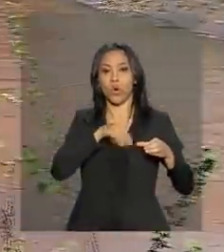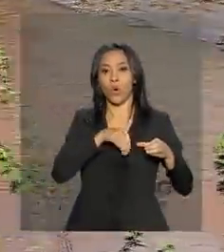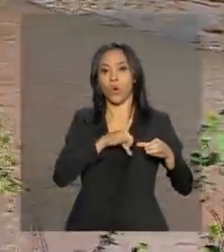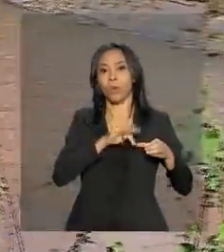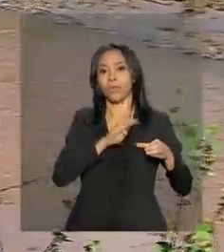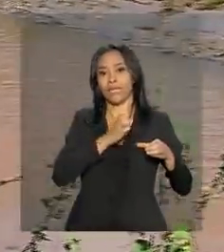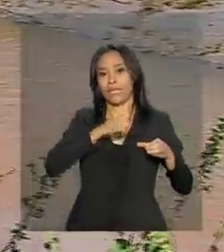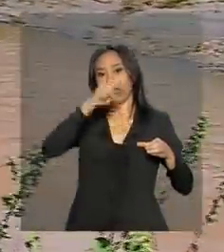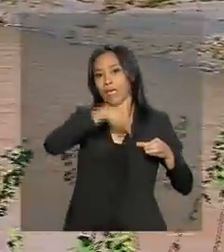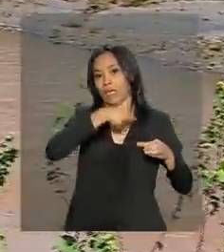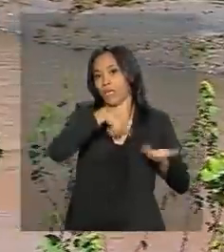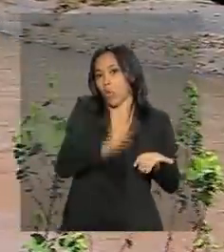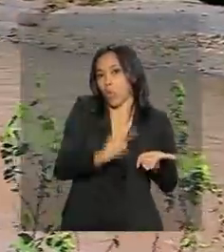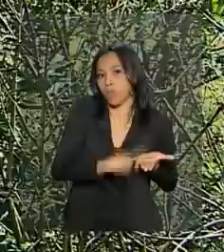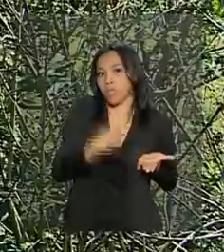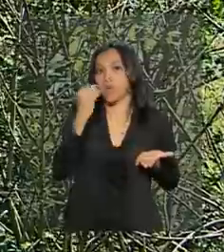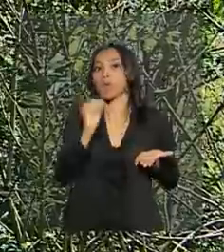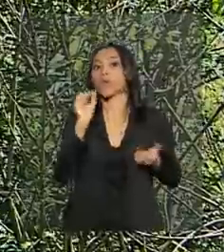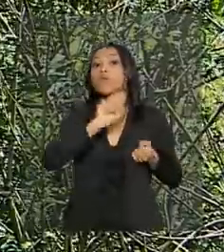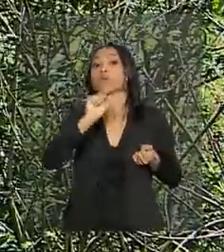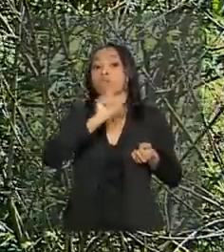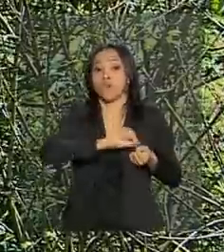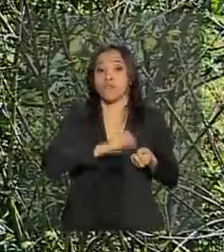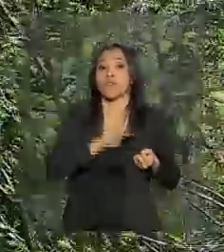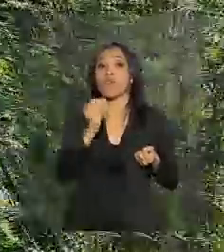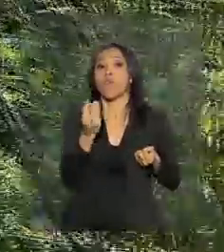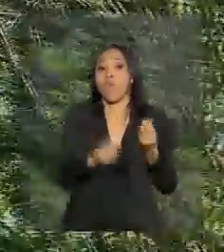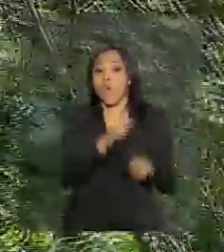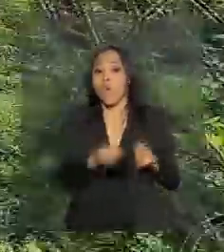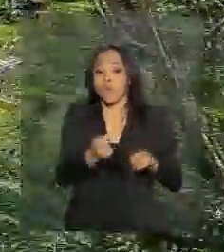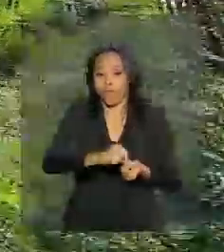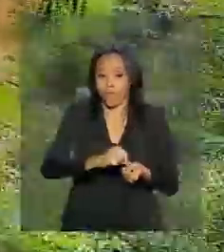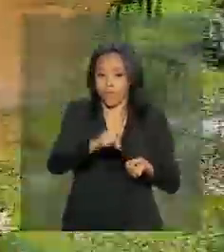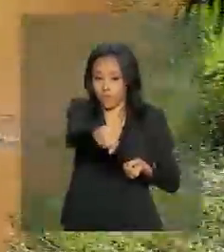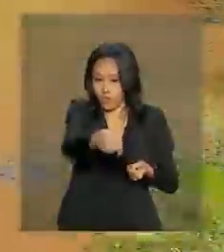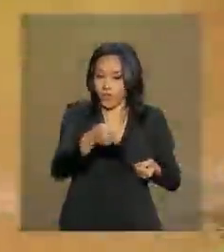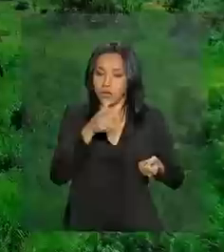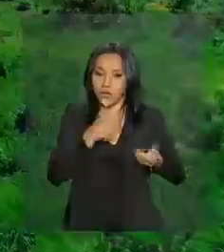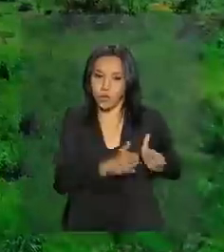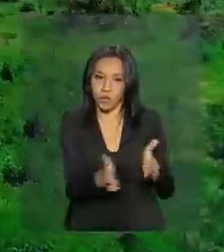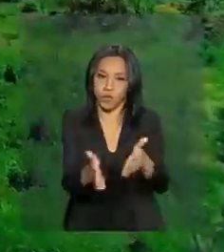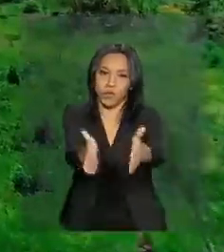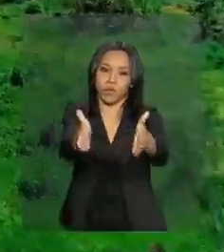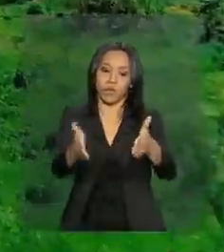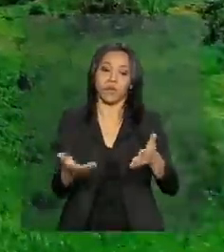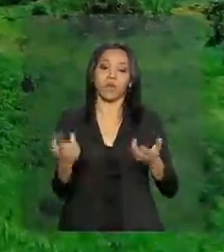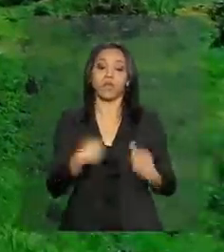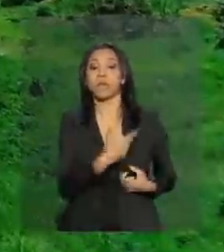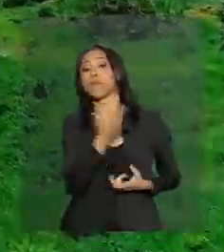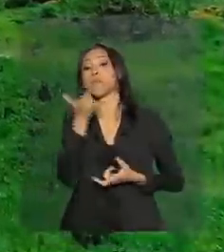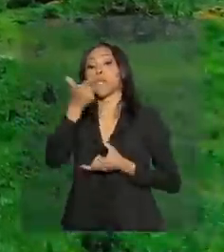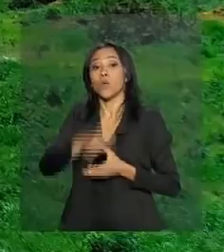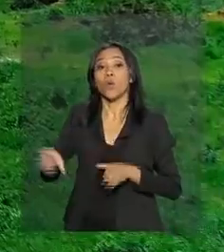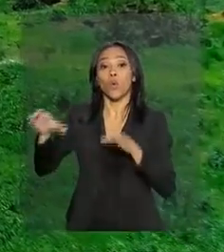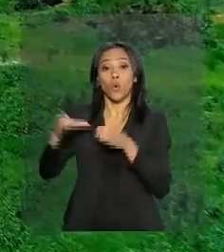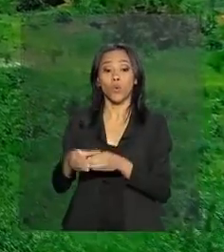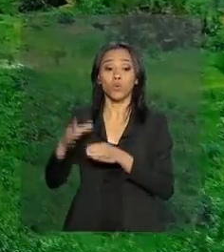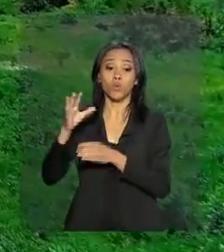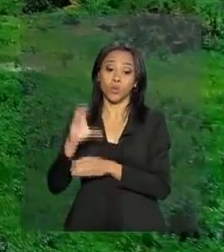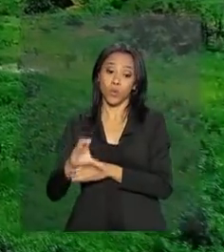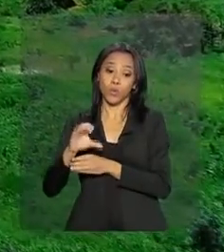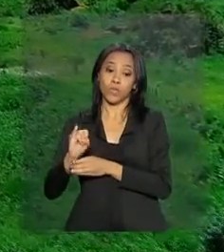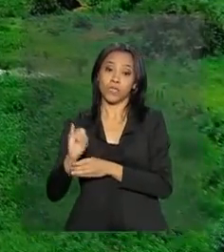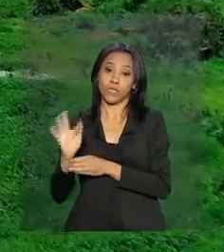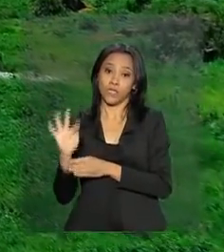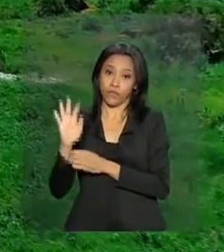revegetação inicial de gramíneas e leguminosas em 2 mil hectares na bacia do Rio Doce. O CIF também monitora o plantio